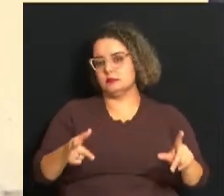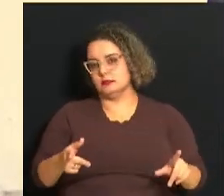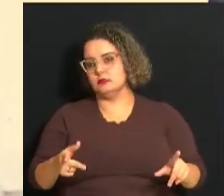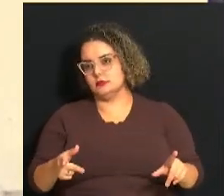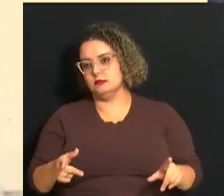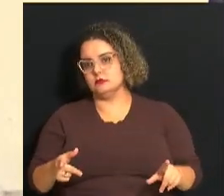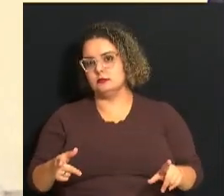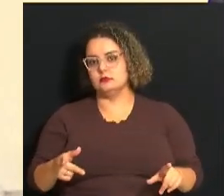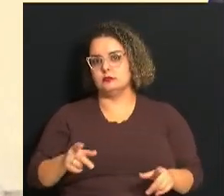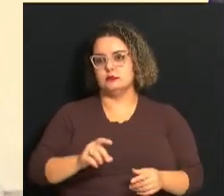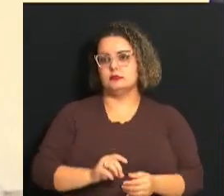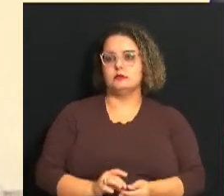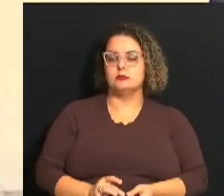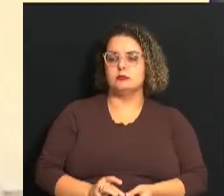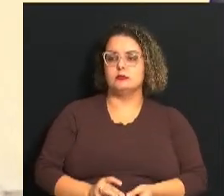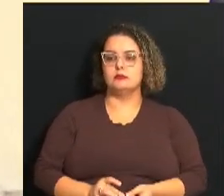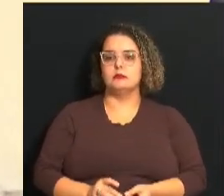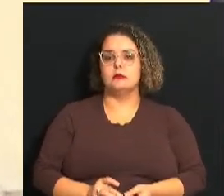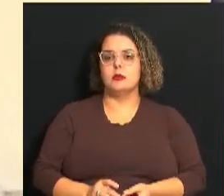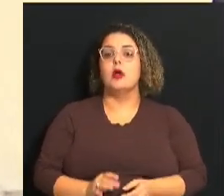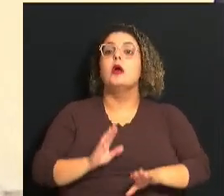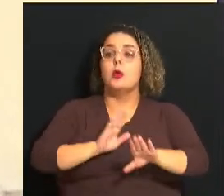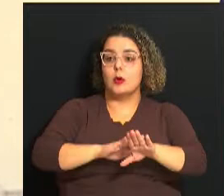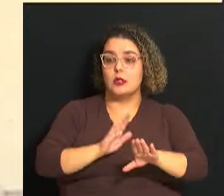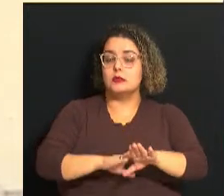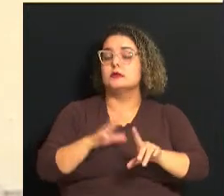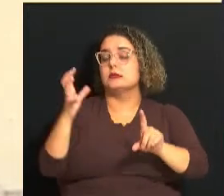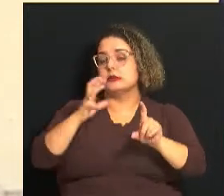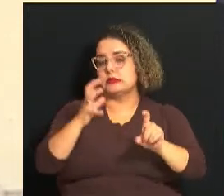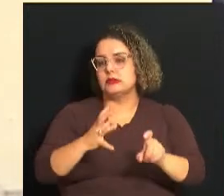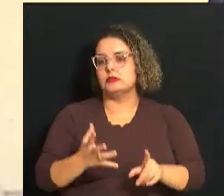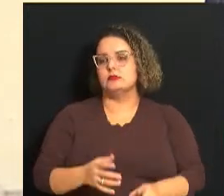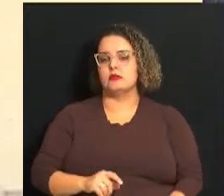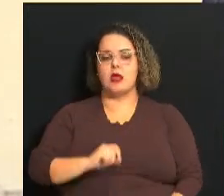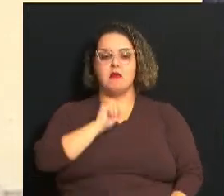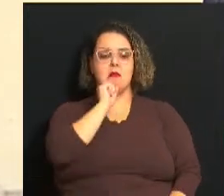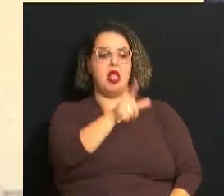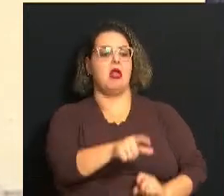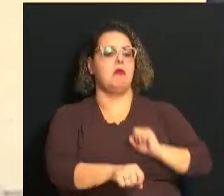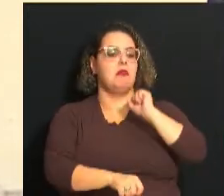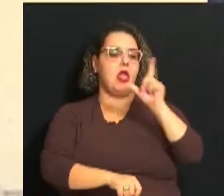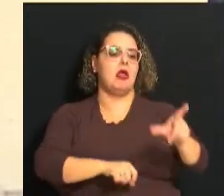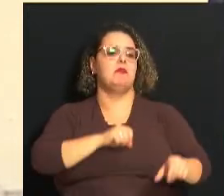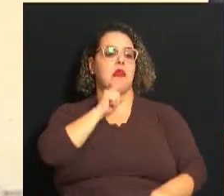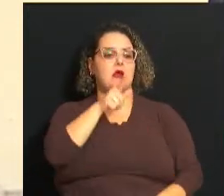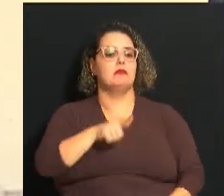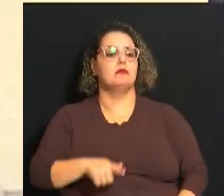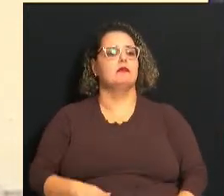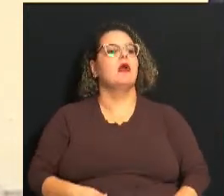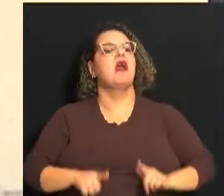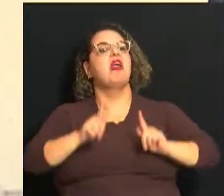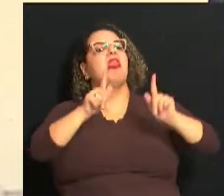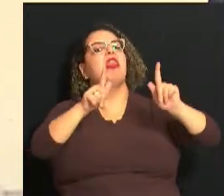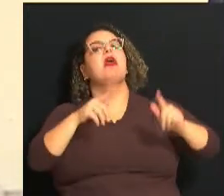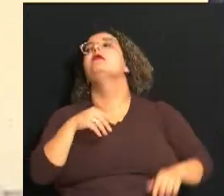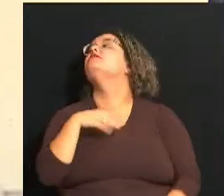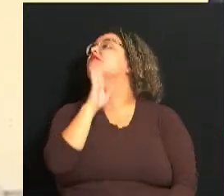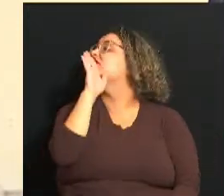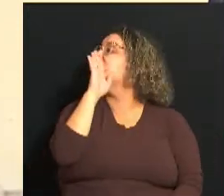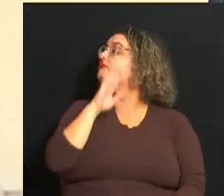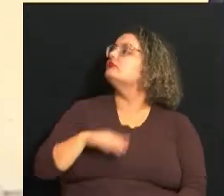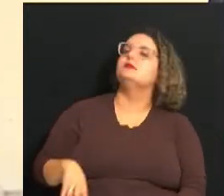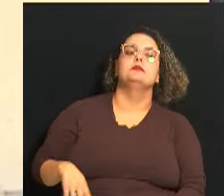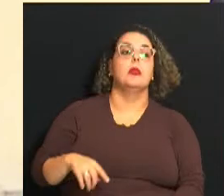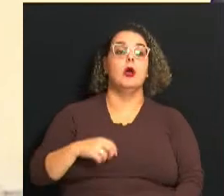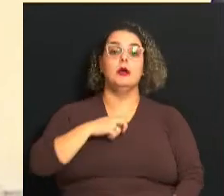um outro e isso é uma forma de assédio agredir verbal mente dirigir gestos de desprezo alterar o